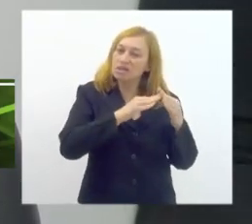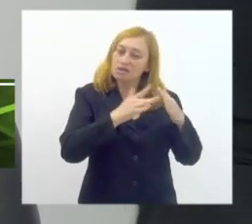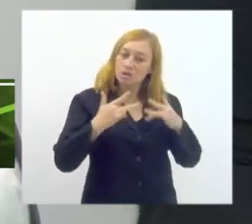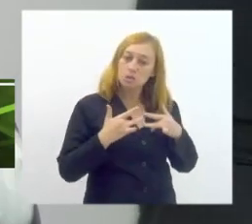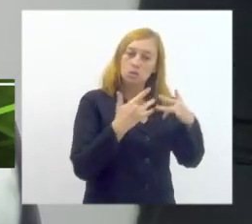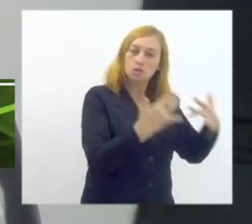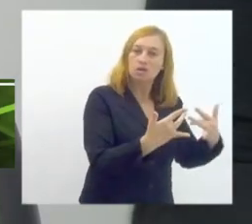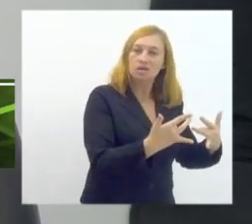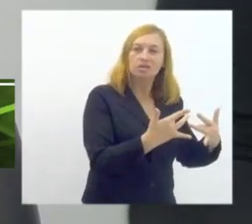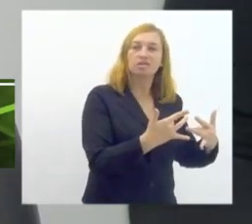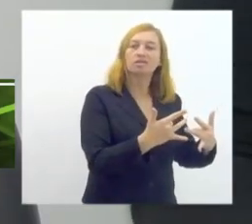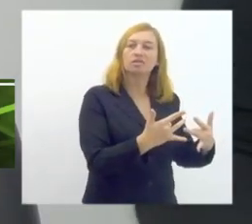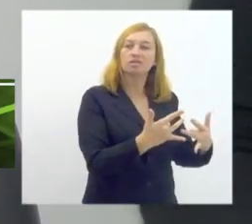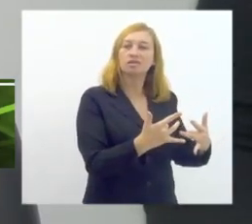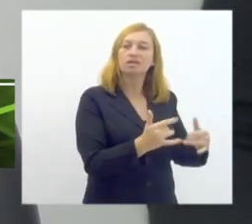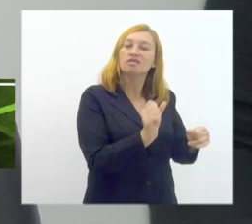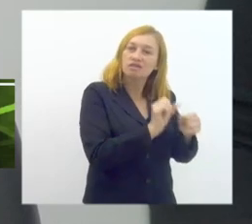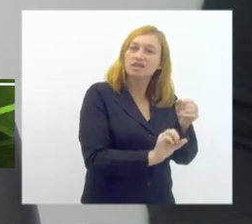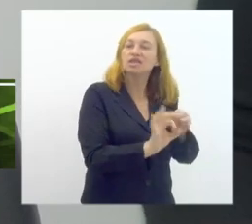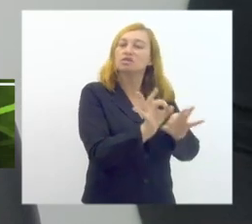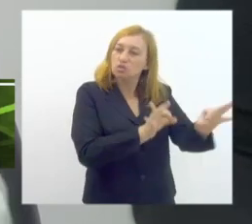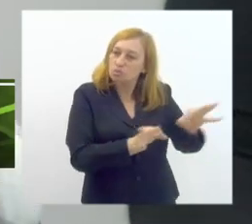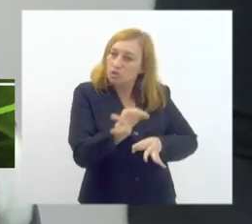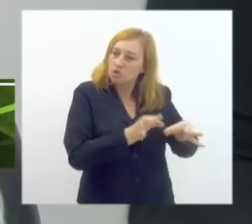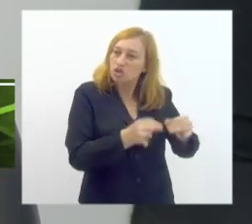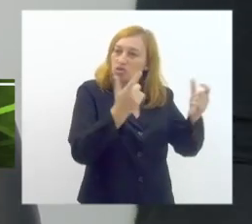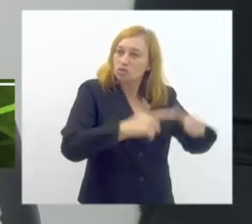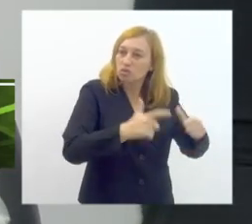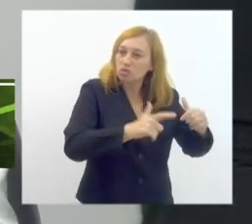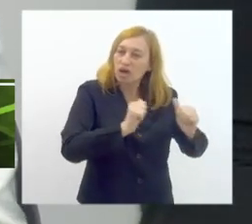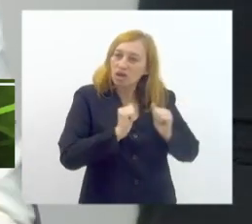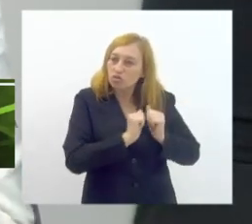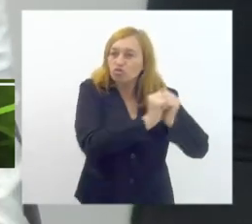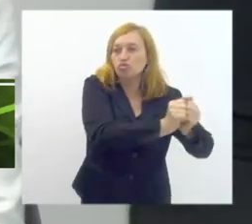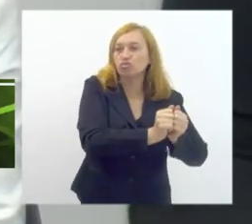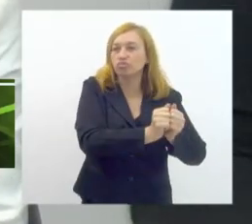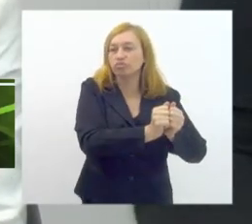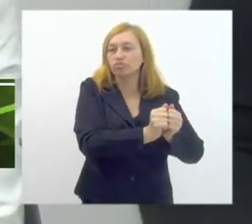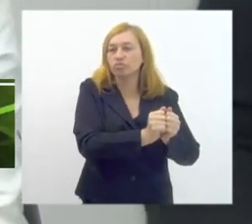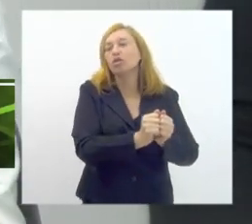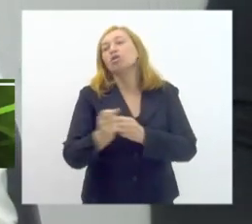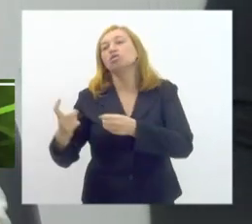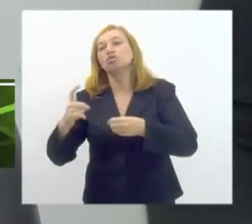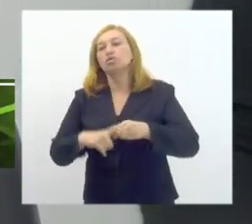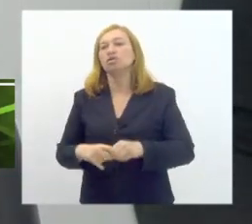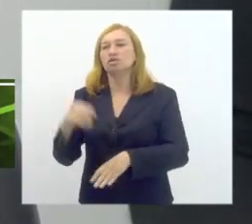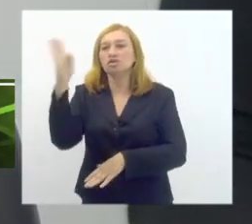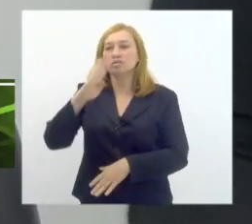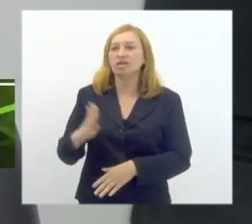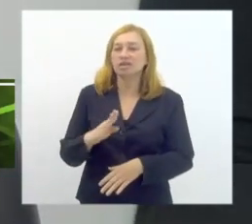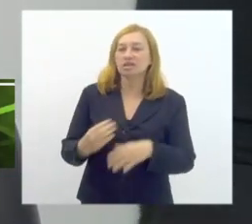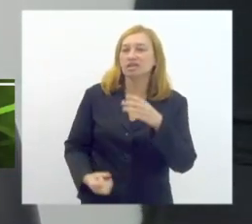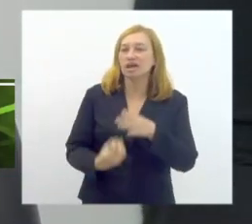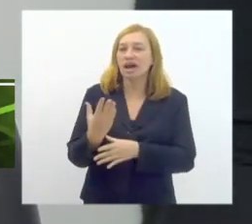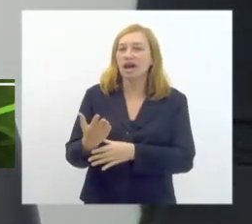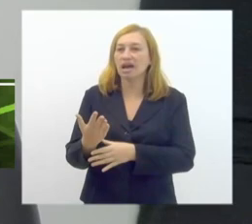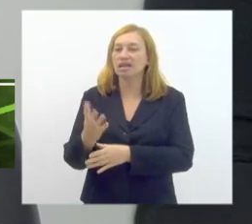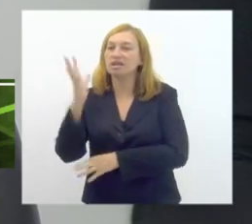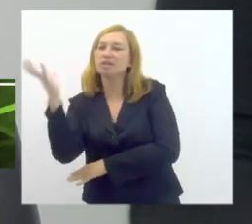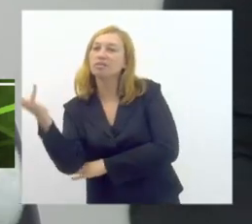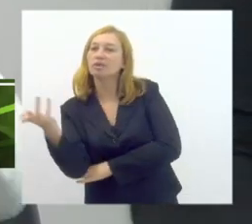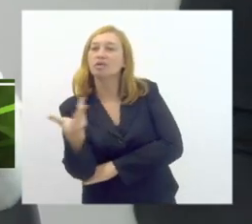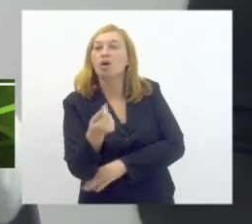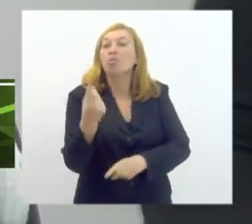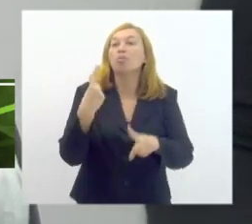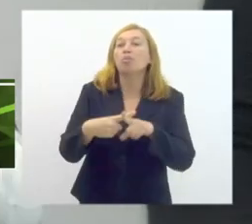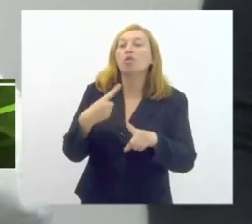solidariamente fazer os projetos regionais andar junto. Os consórcios no Brasil surgiram na área de meio ambiente,